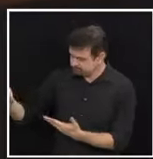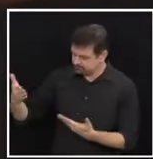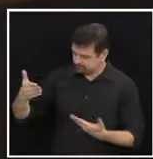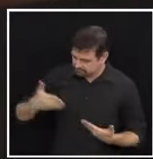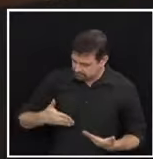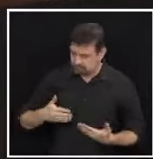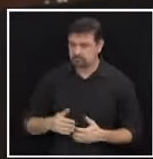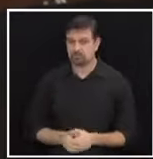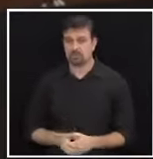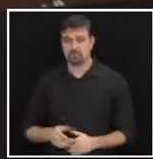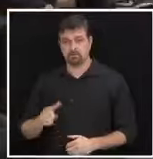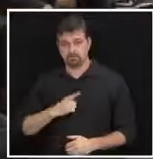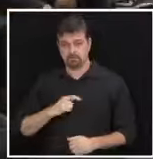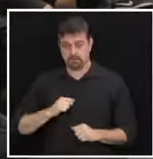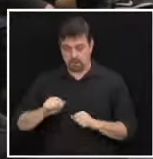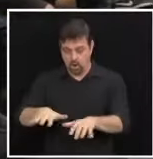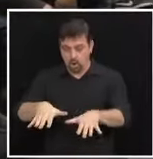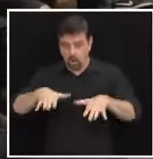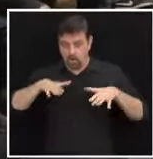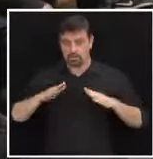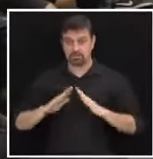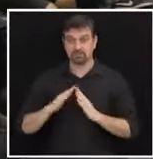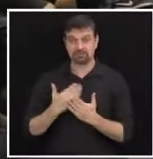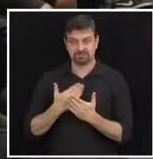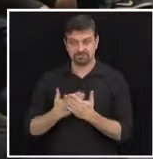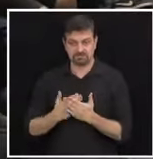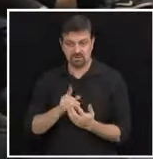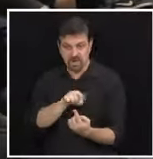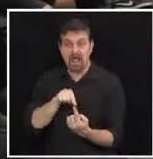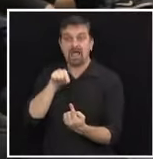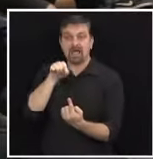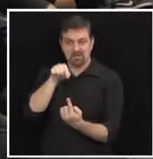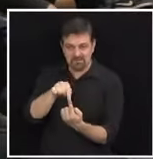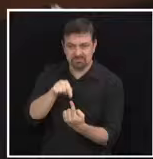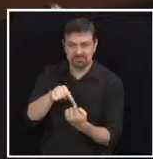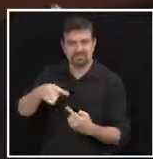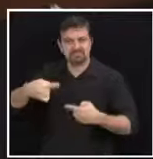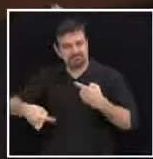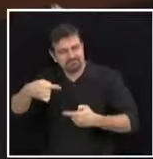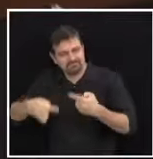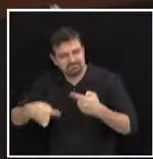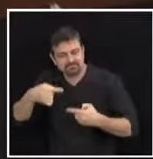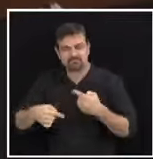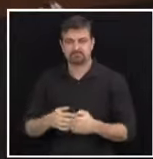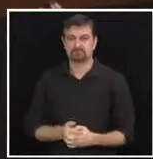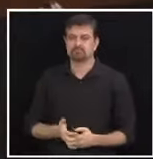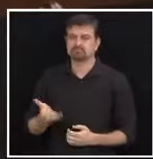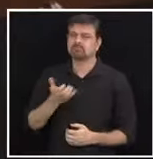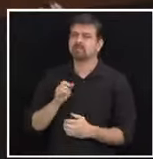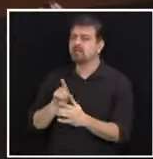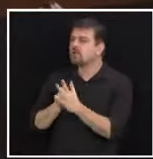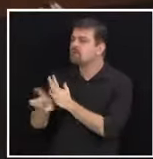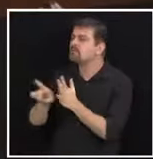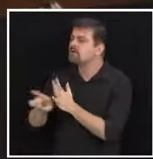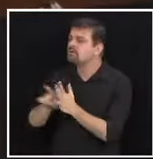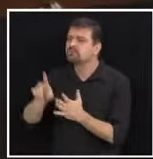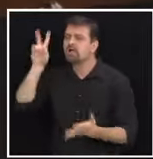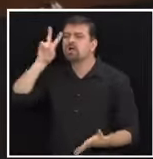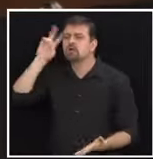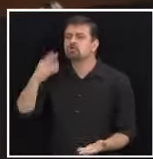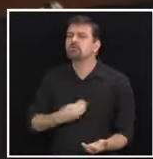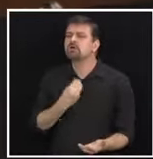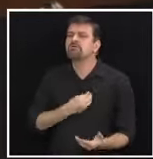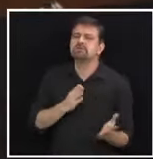programa, usando o auditório aí da Escola Objetivo para esse debate. Fala pra gente um pouquinho, conta a sua história, a sua